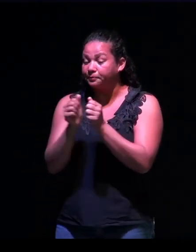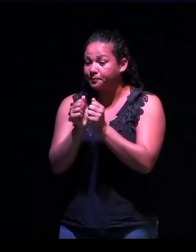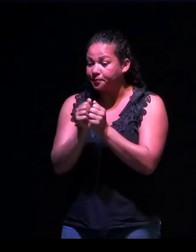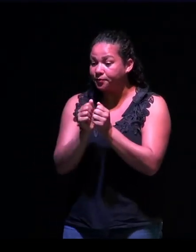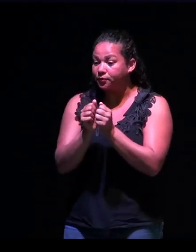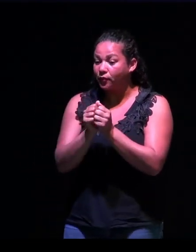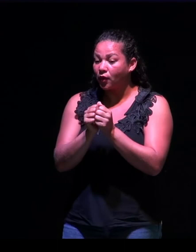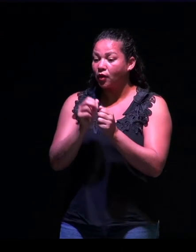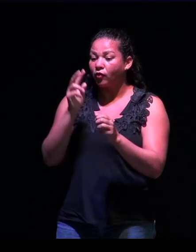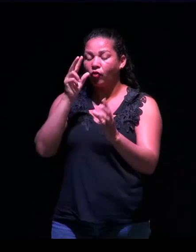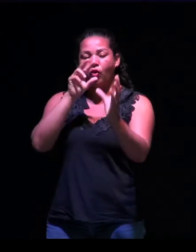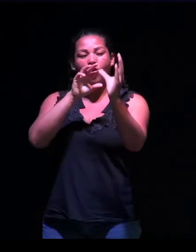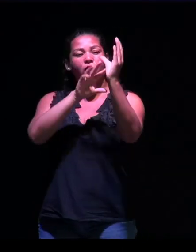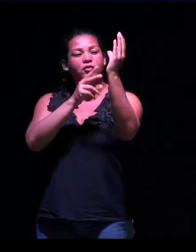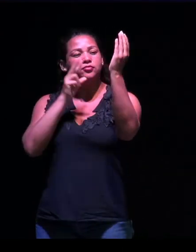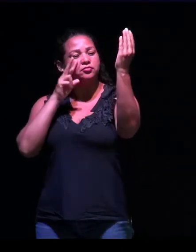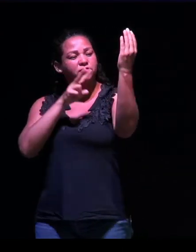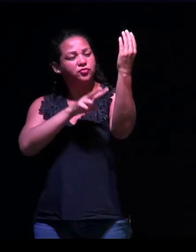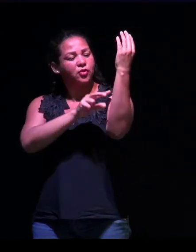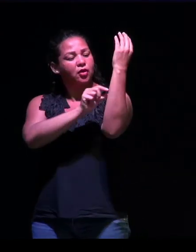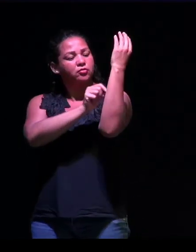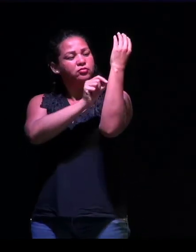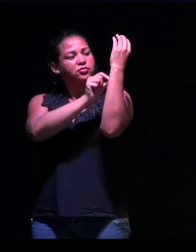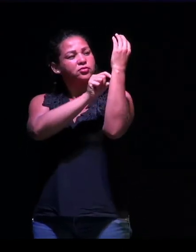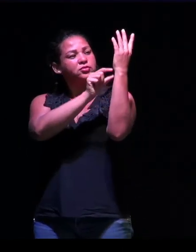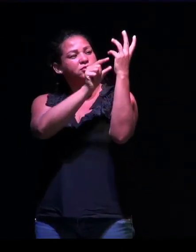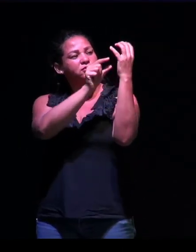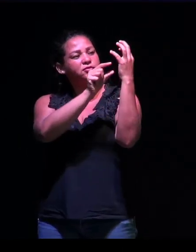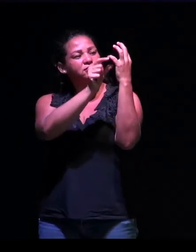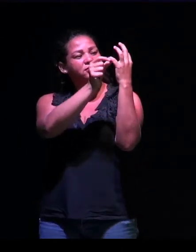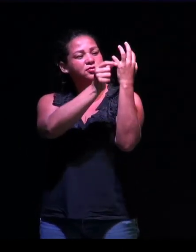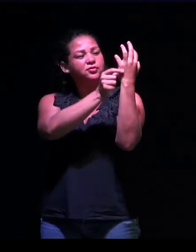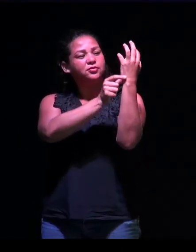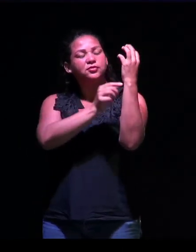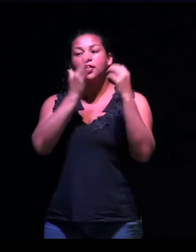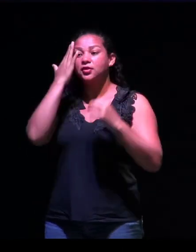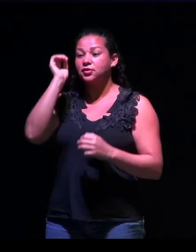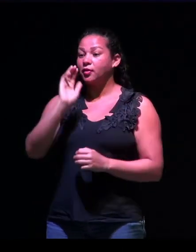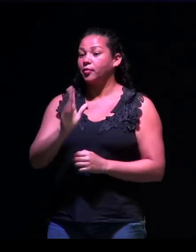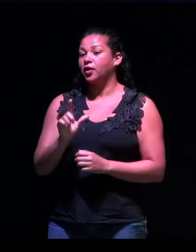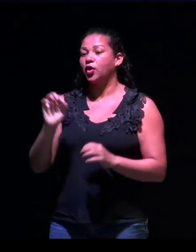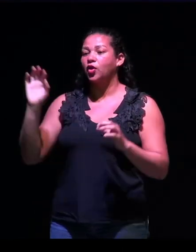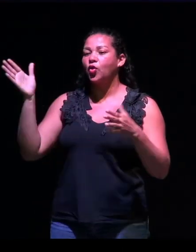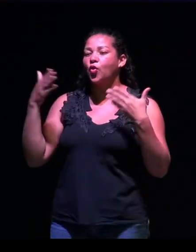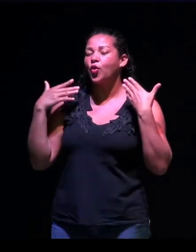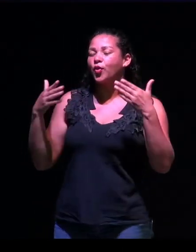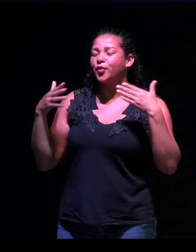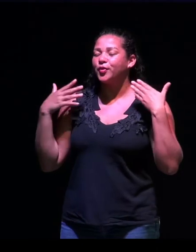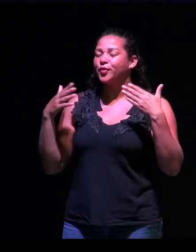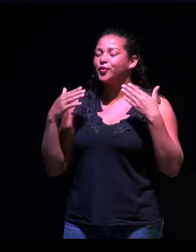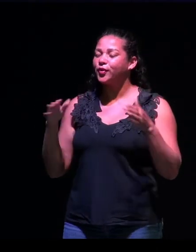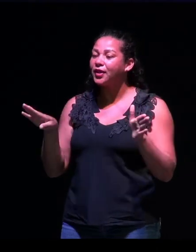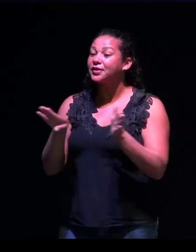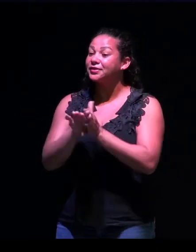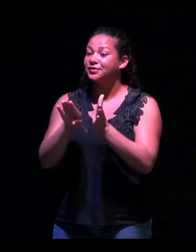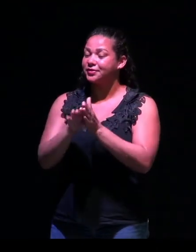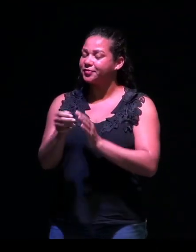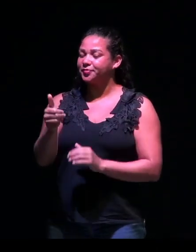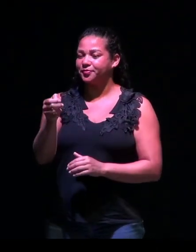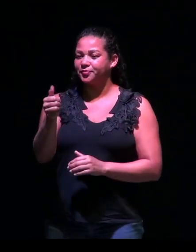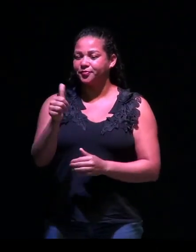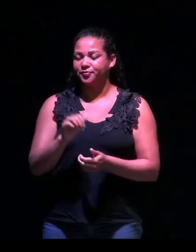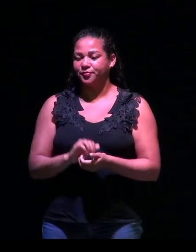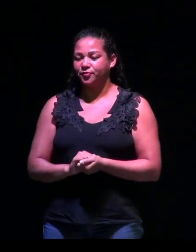nascendo os brotos novo, vocês sabem que o verão está chegando. Jesus estava usando o exemplo, porque quase sempre que a Bíblia se